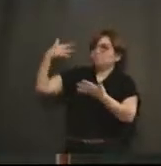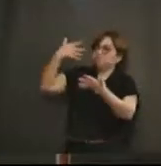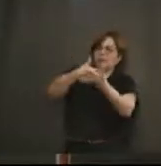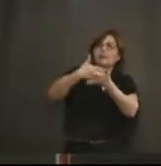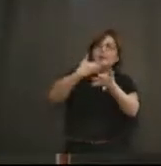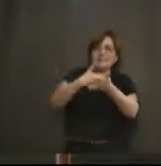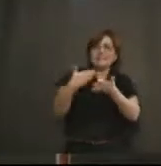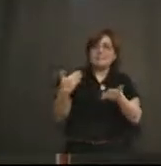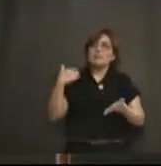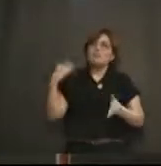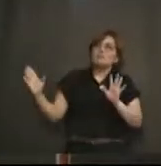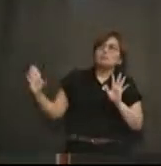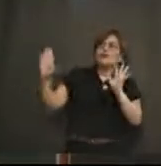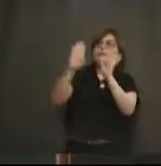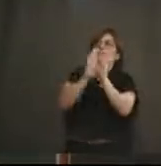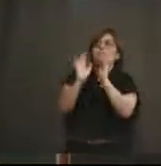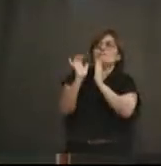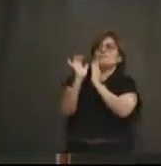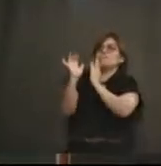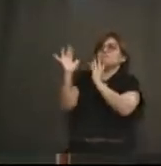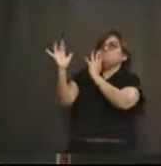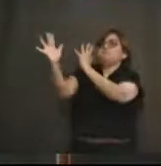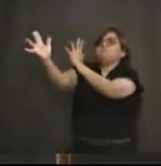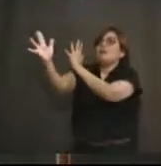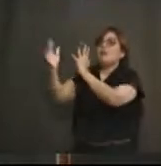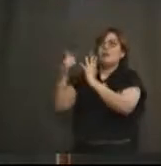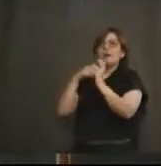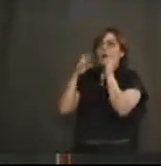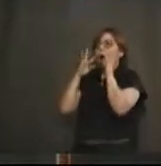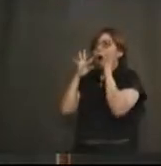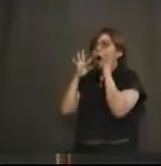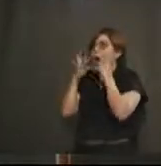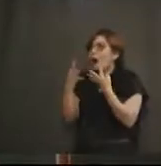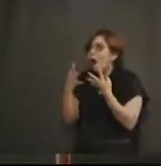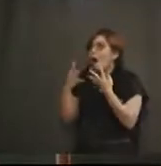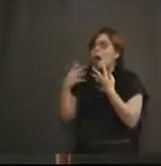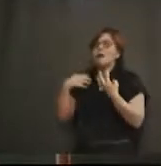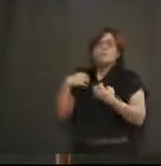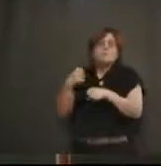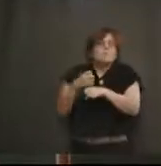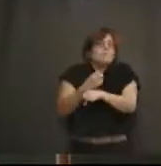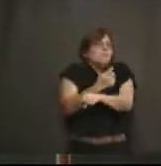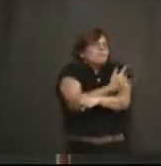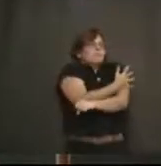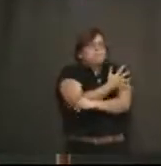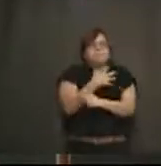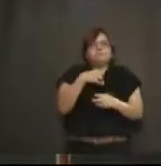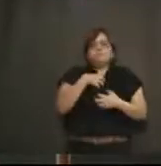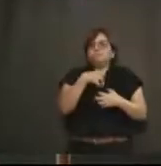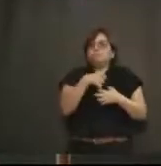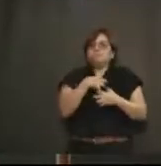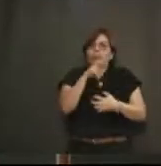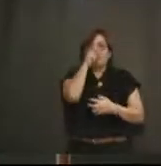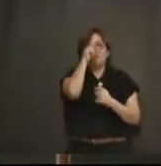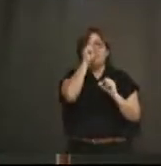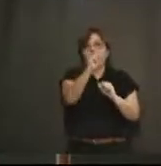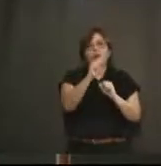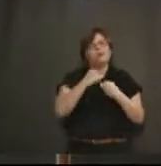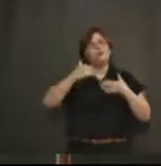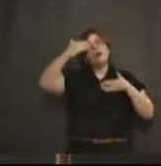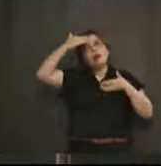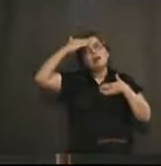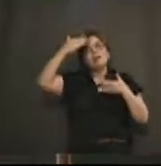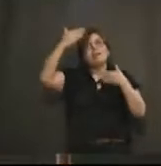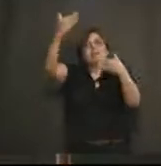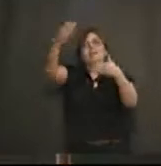chegando aqui e vendo essa fila de pessoas fazendo a inscrição, me deu uma emoção muito forte, né? E eu quero agradecer